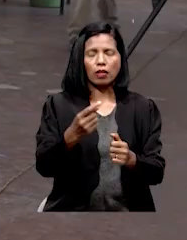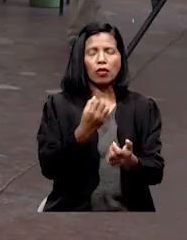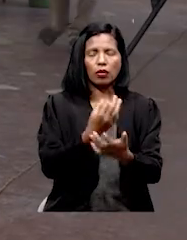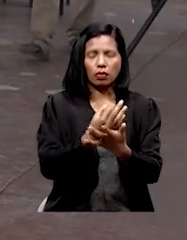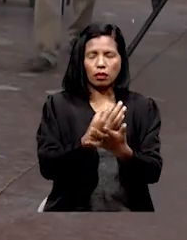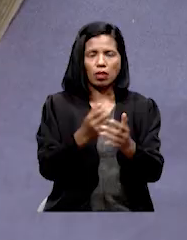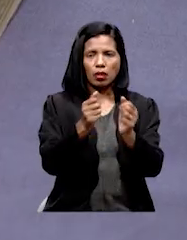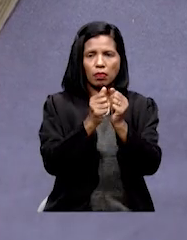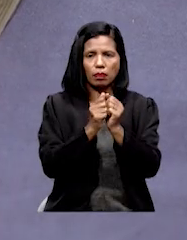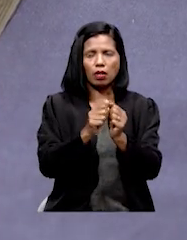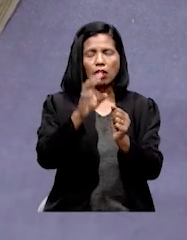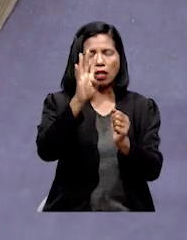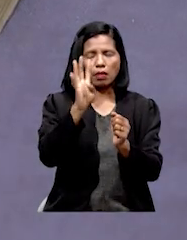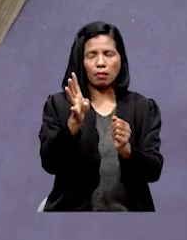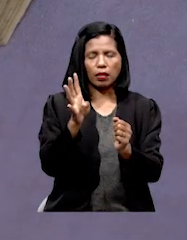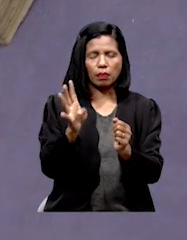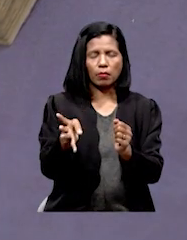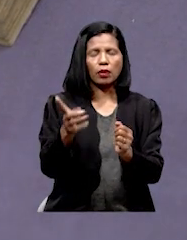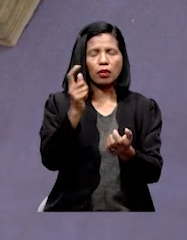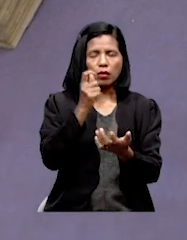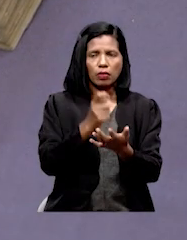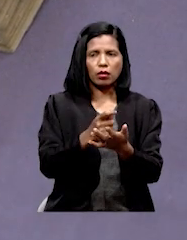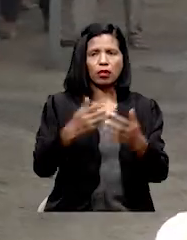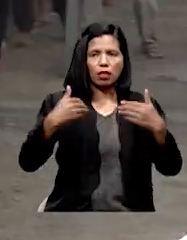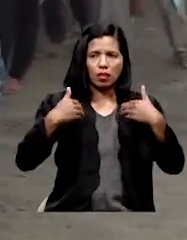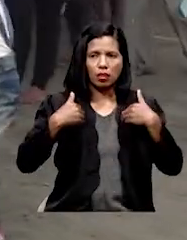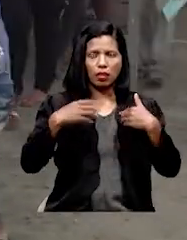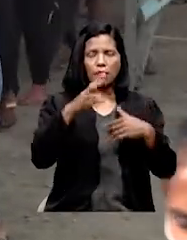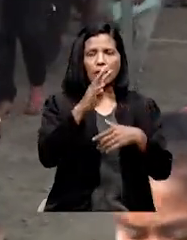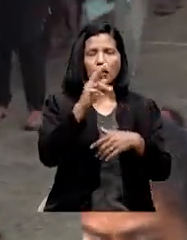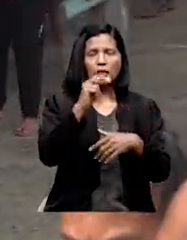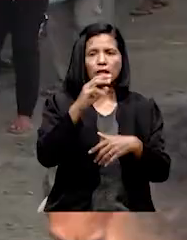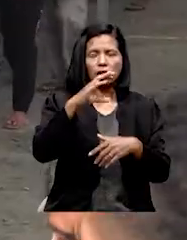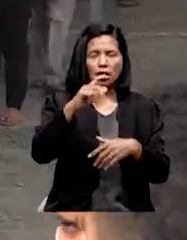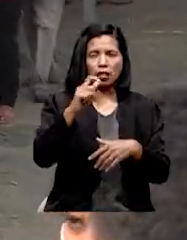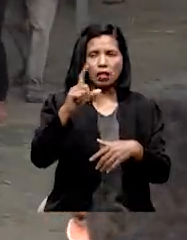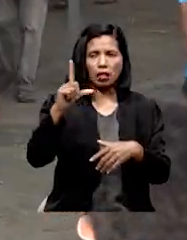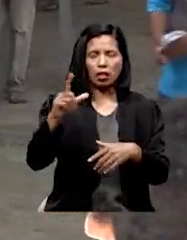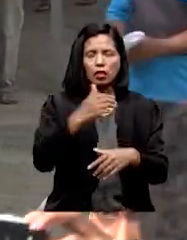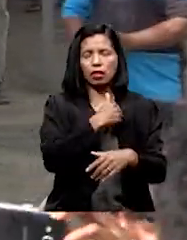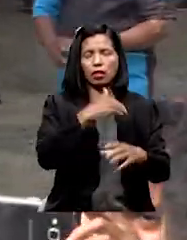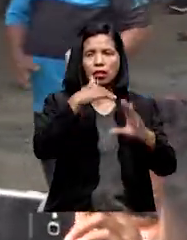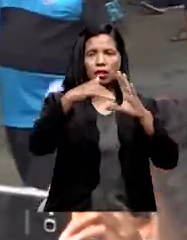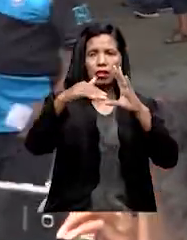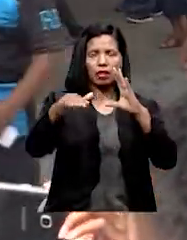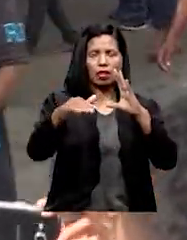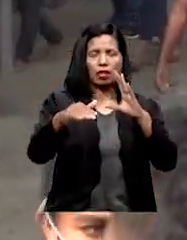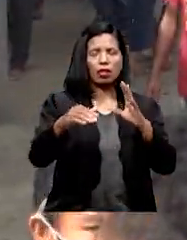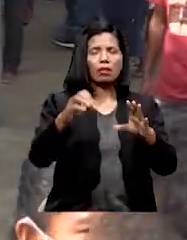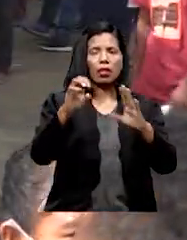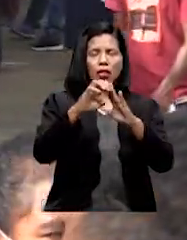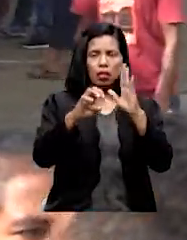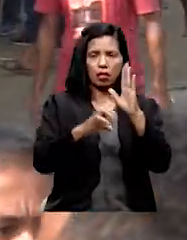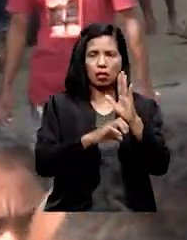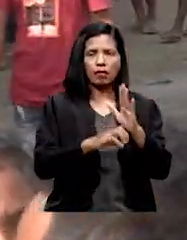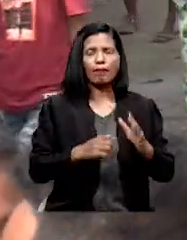orçamento hamutu krihun hat nulu resin makse iha konta bankaria BNC Teli. Nebe se dauk transfere ba konta geral estado.